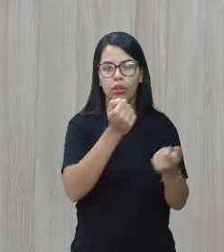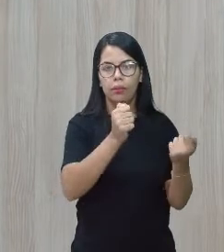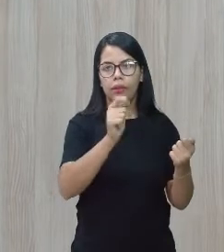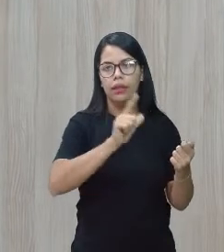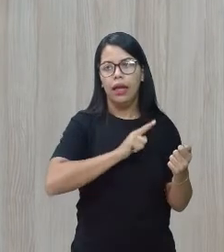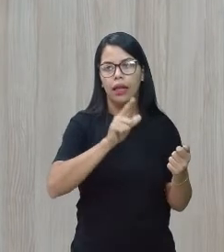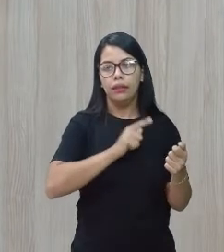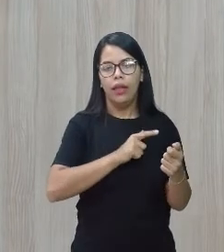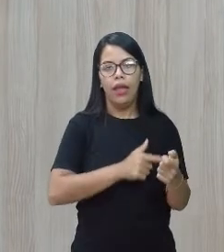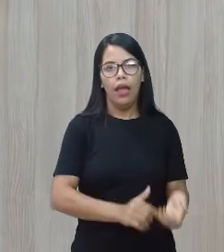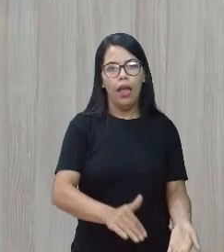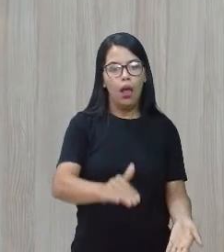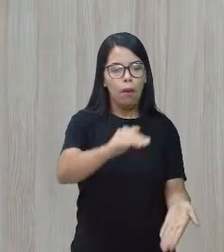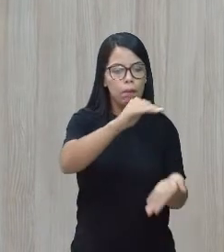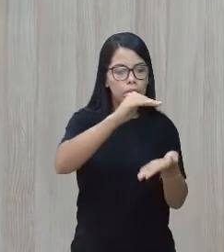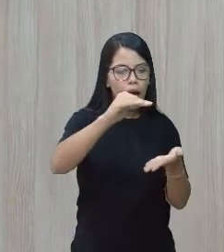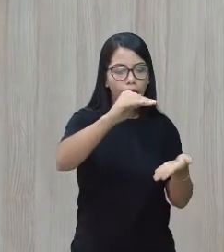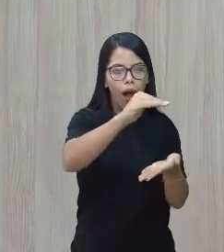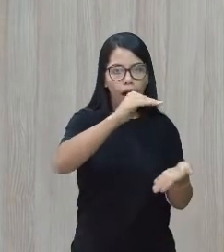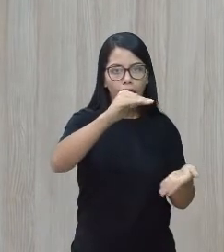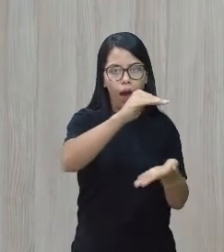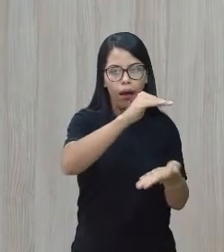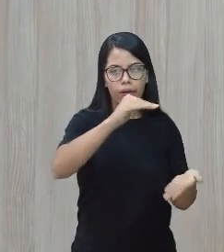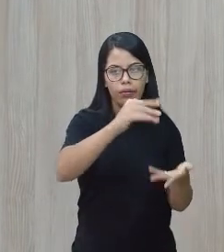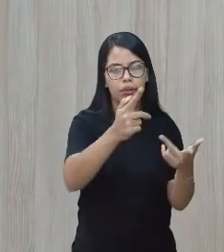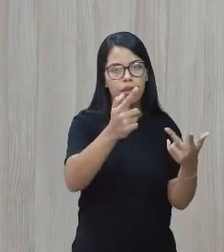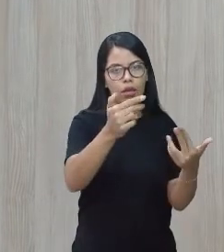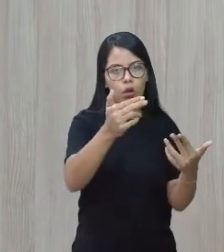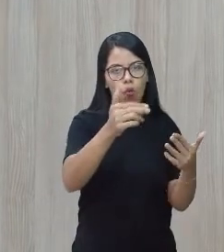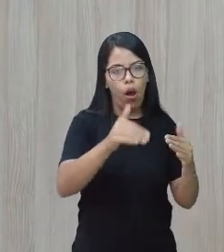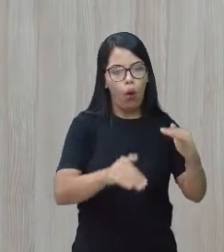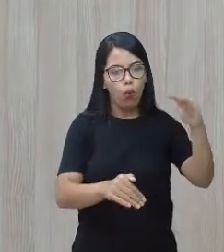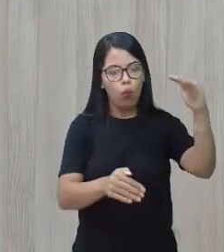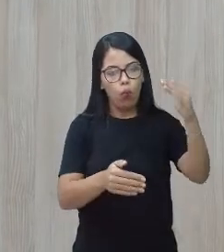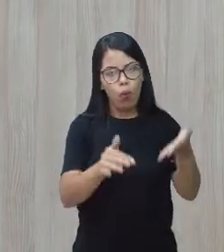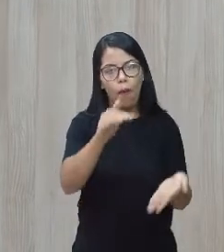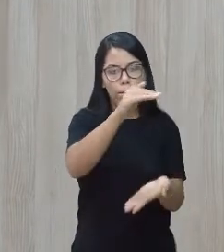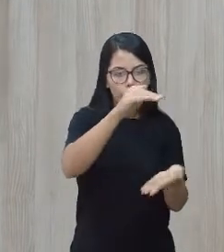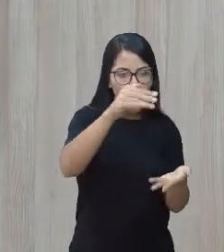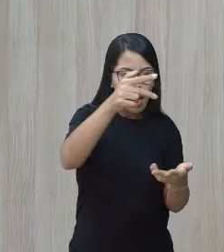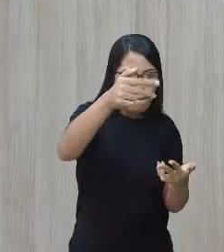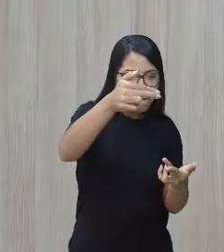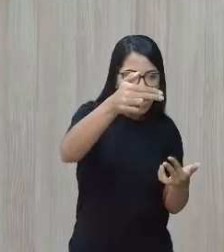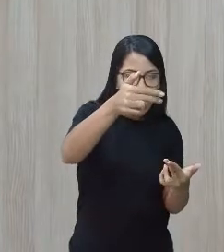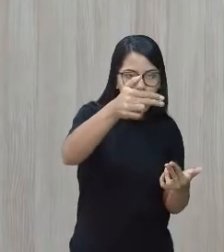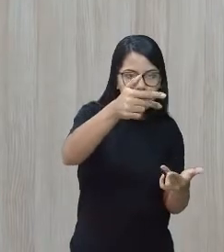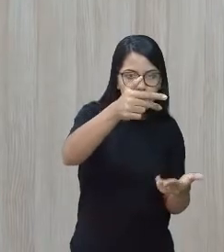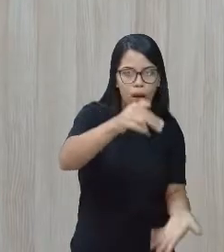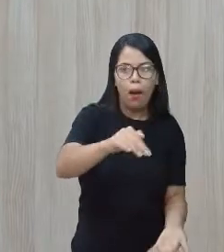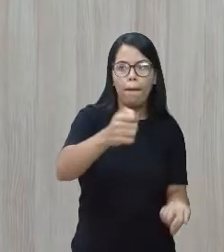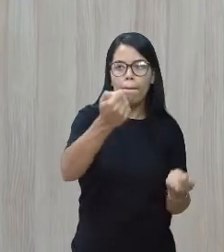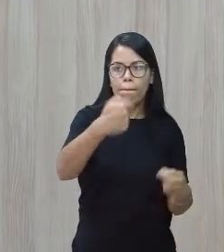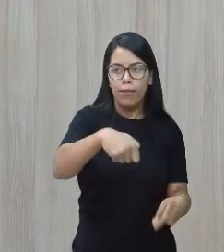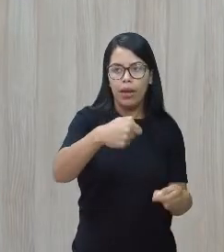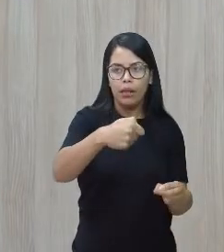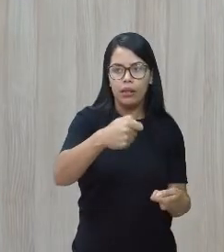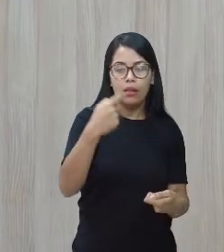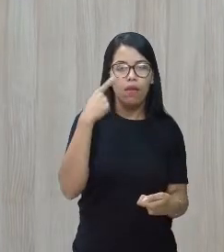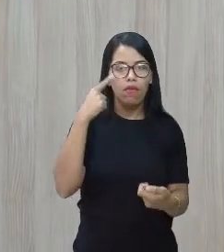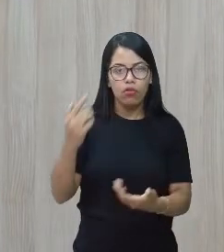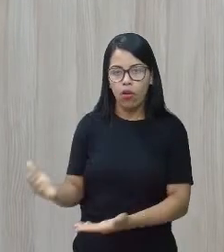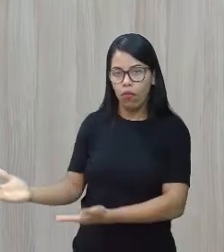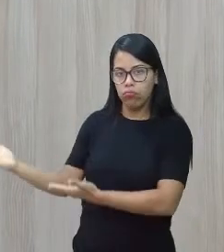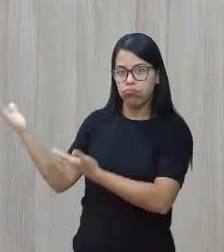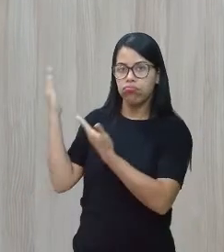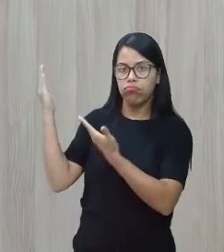2 bases iguais, tá? A base de baixo tem que ser a mesma base de cima. Pode olhar aqui, ó. Nesse prisma aqui